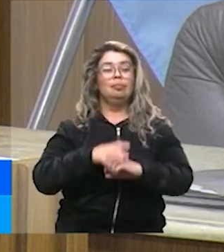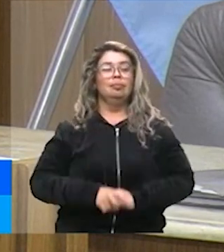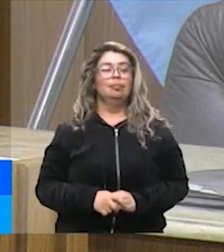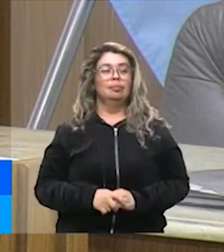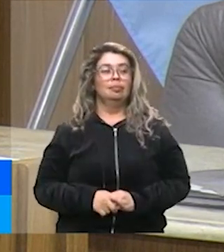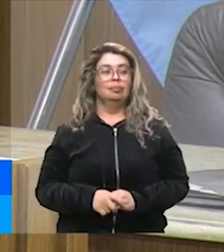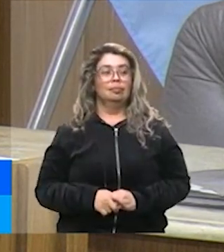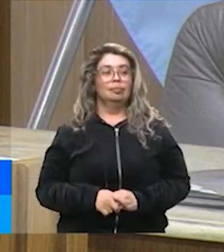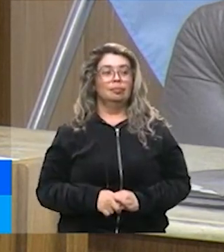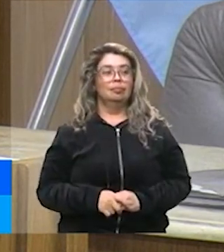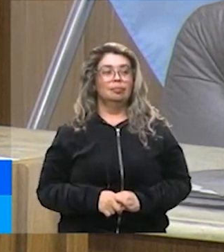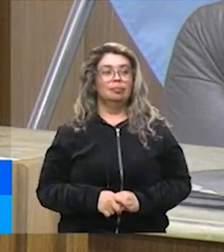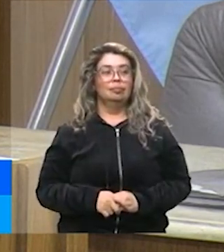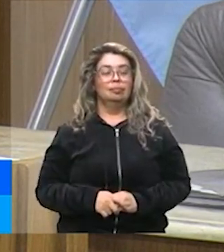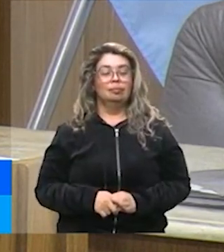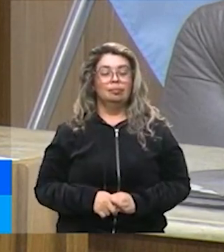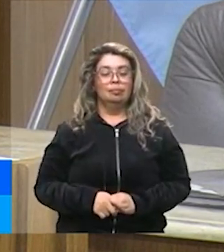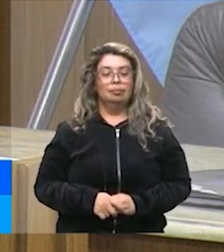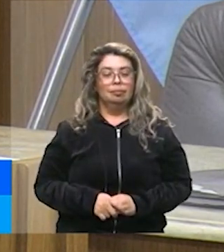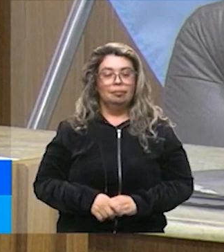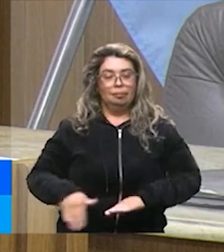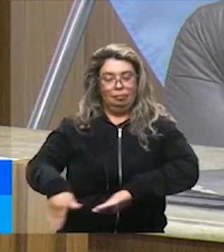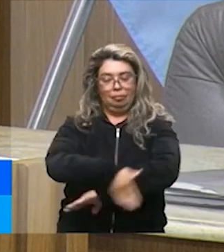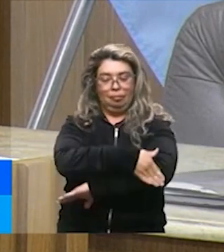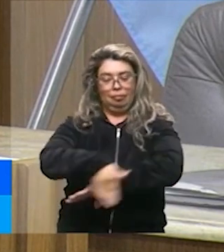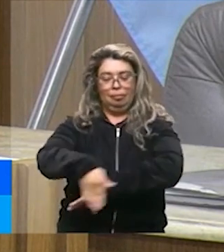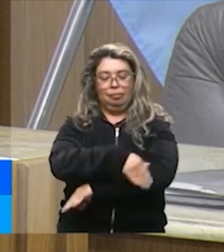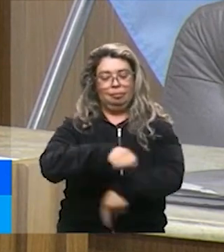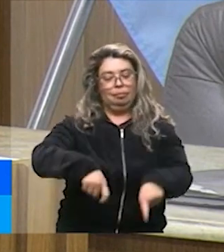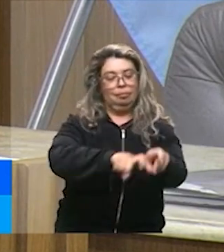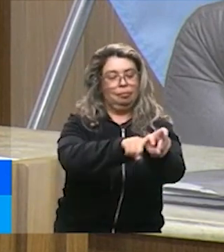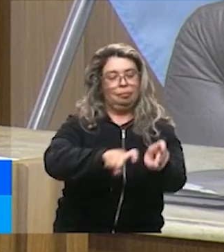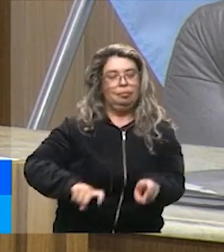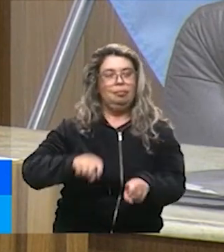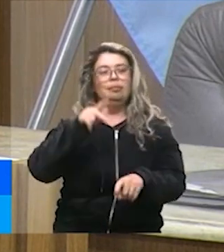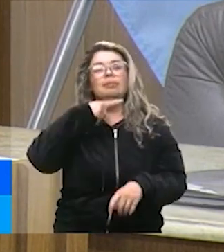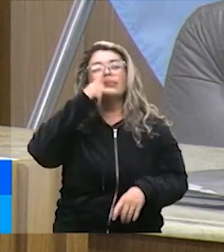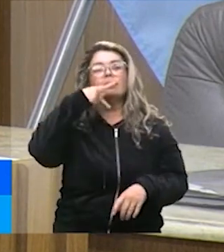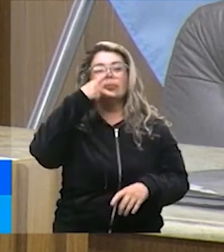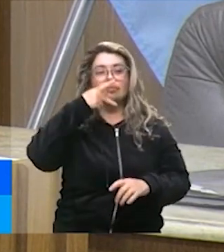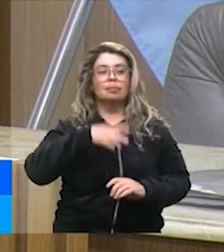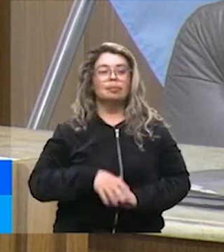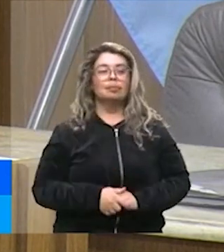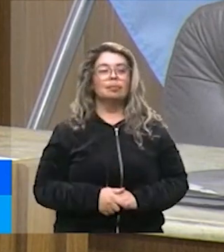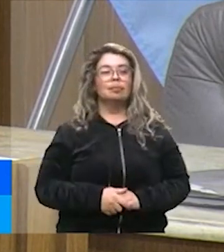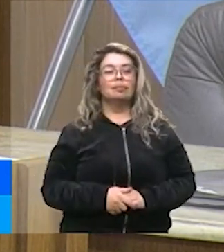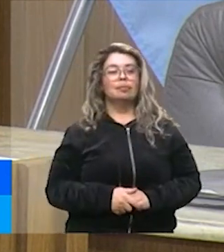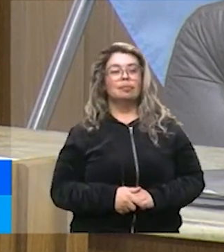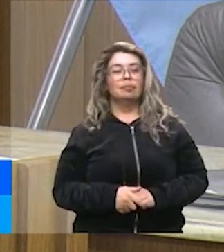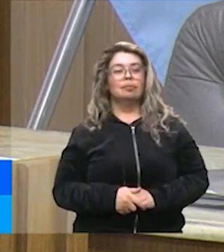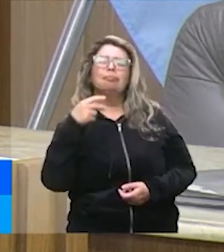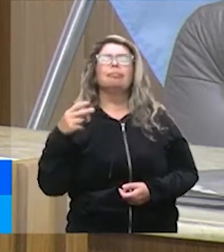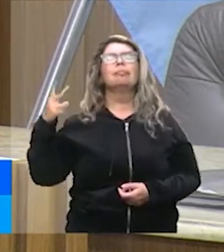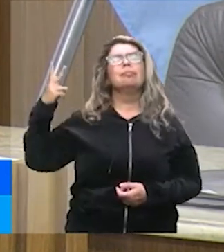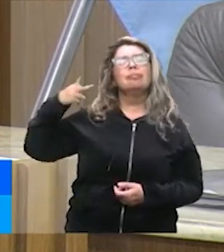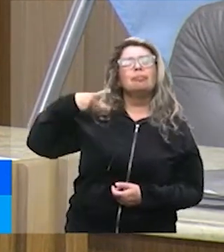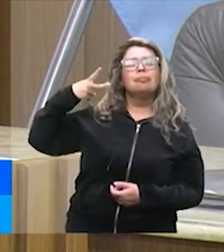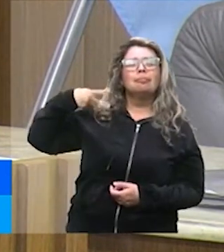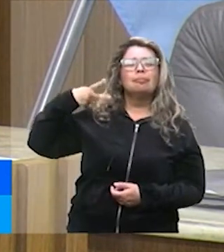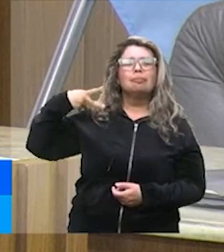dessas estradas rurais que foram aqui mencionadas a qual eu direi sim